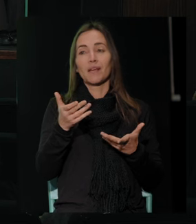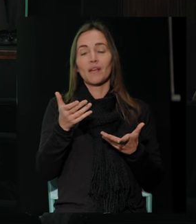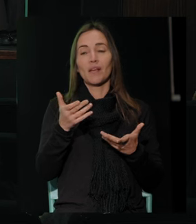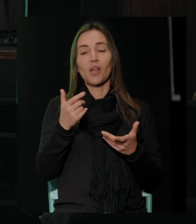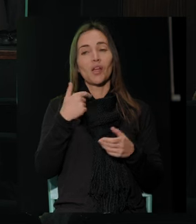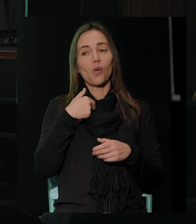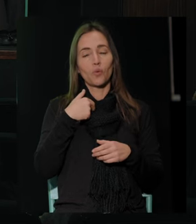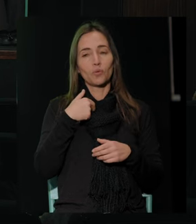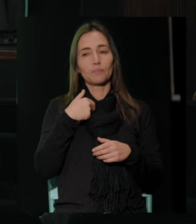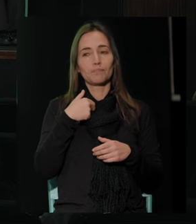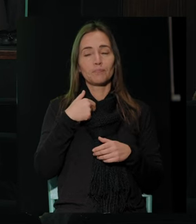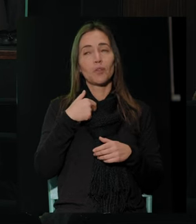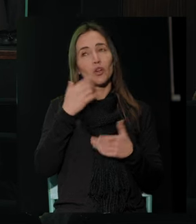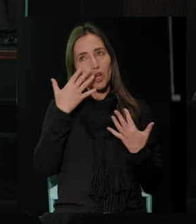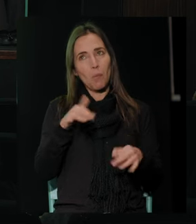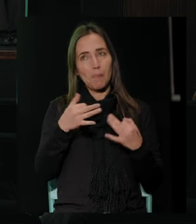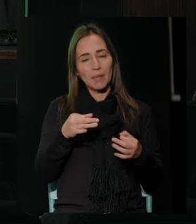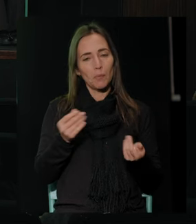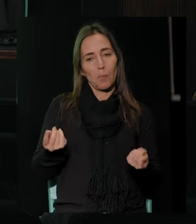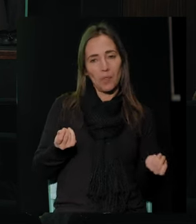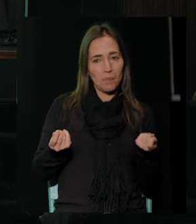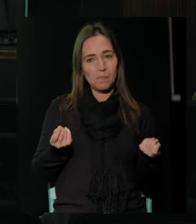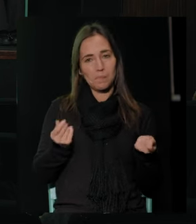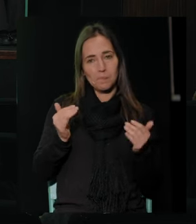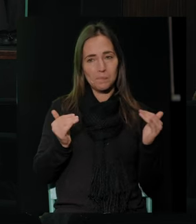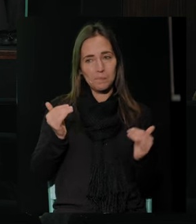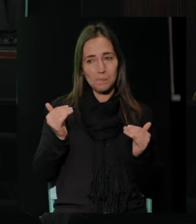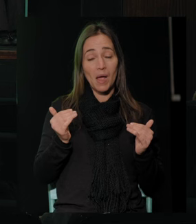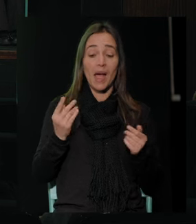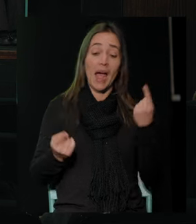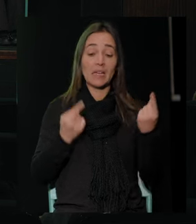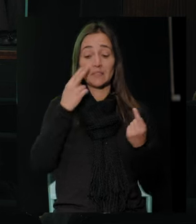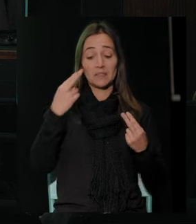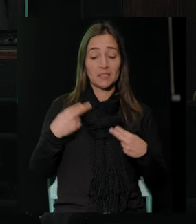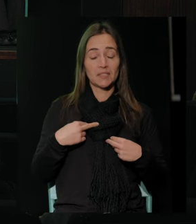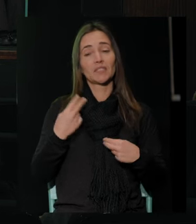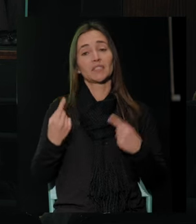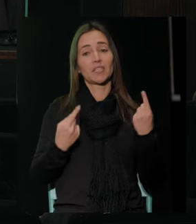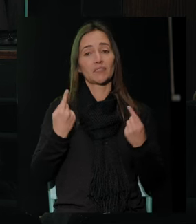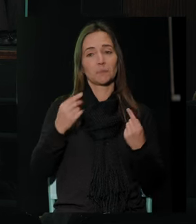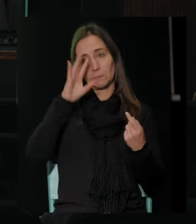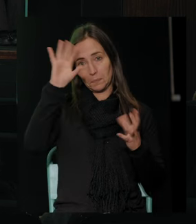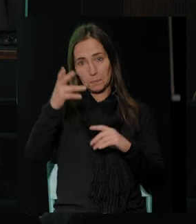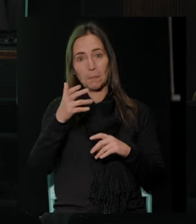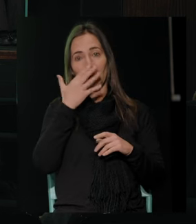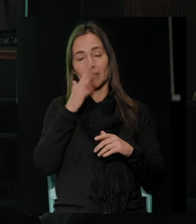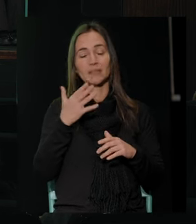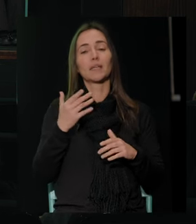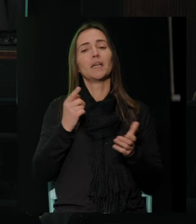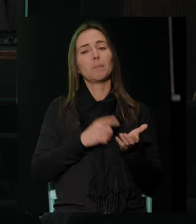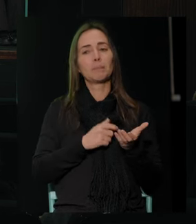Eu sou tendencialmente moderado, ainda que às vezes pareça, em alguns aspectos, radical, mas acho que temos que